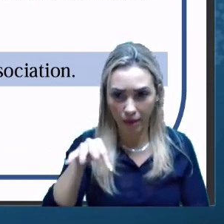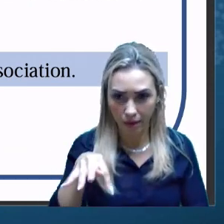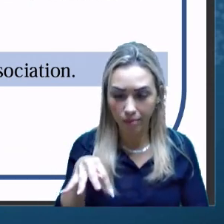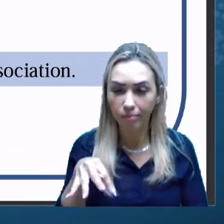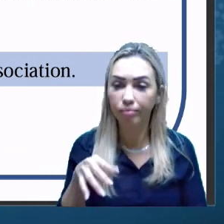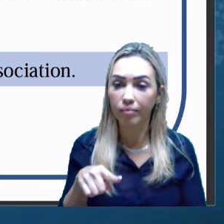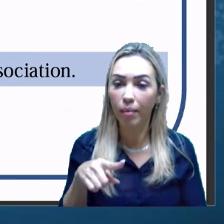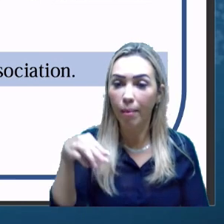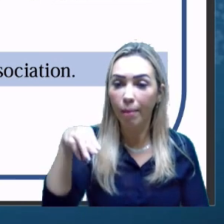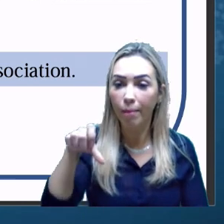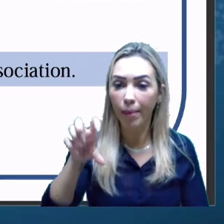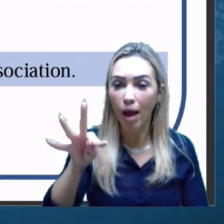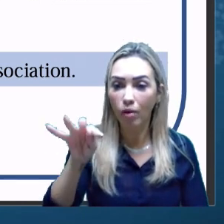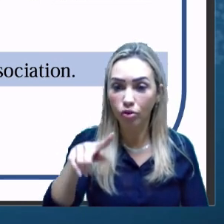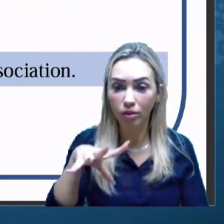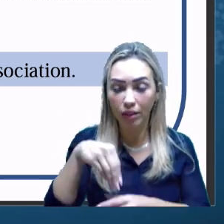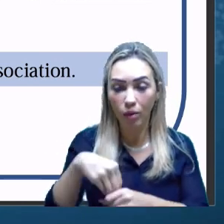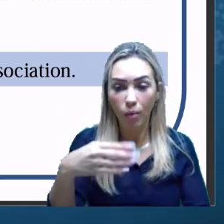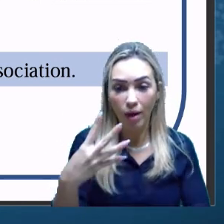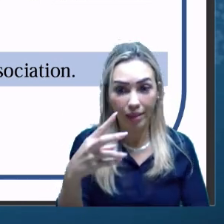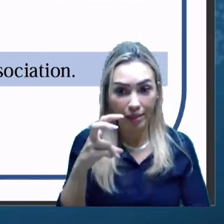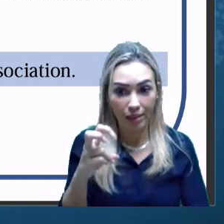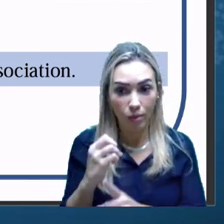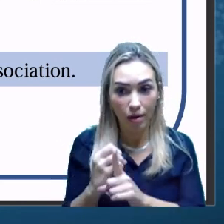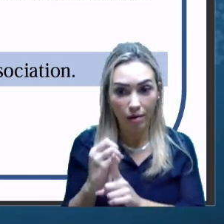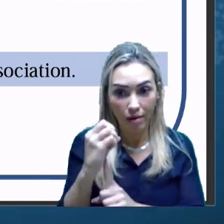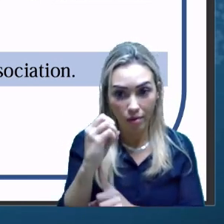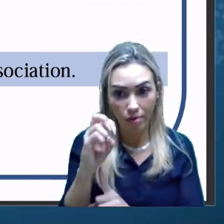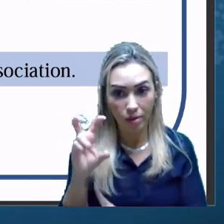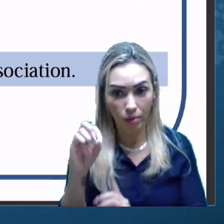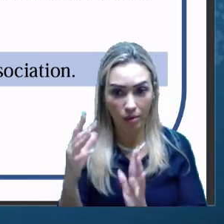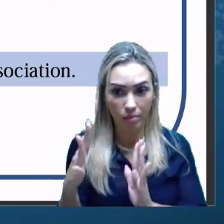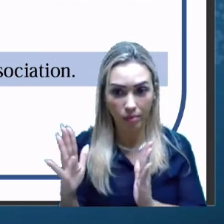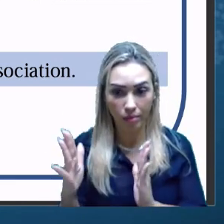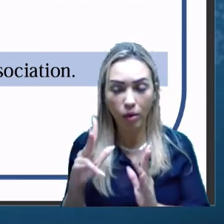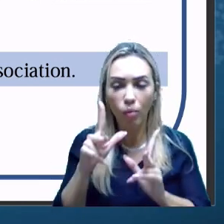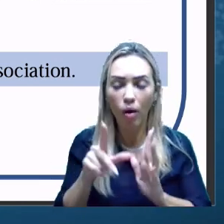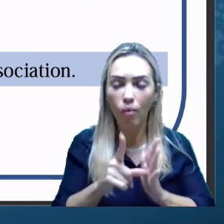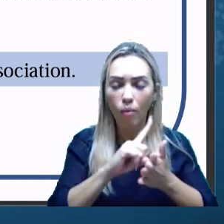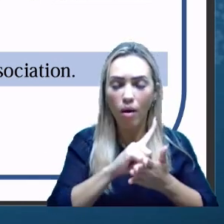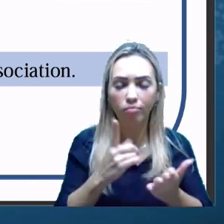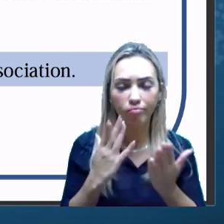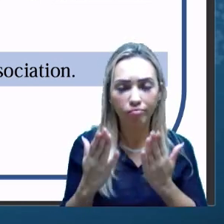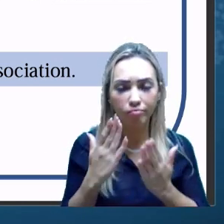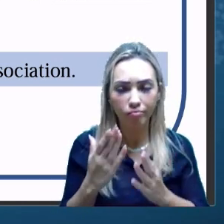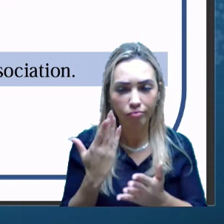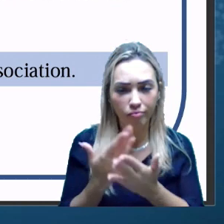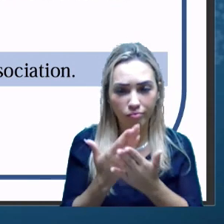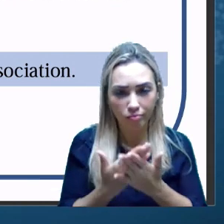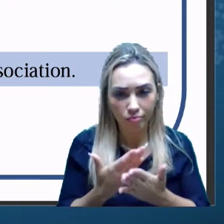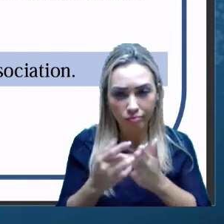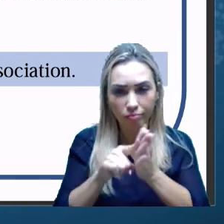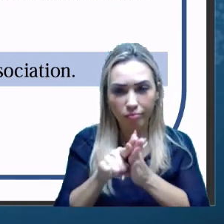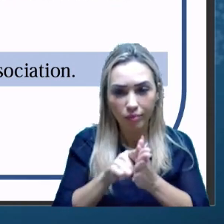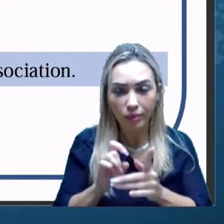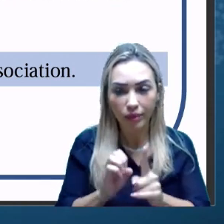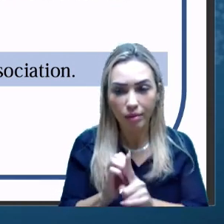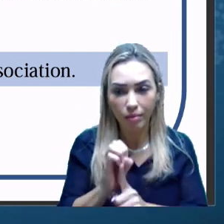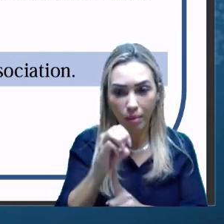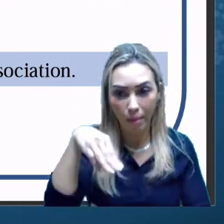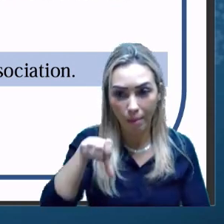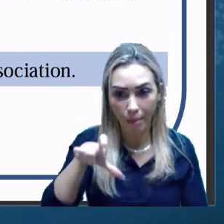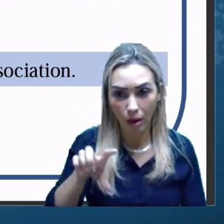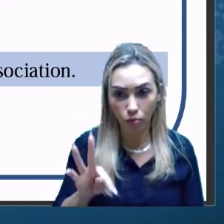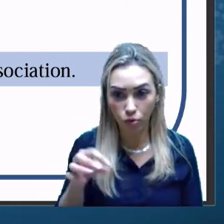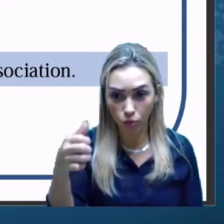ela é entre 40 e 50 graus, corroborando com os resultados que víamos previamente no NANDSF, referente à temperatura de melting 1. Um